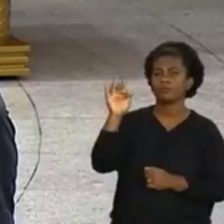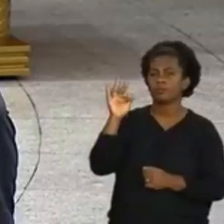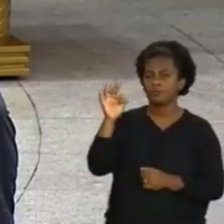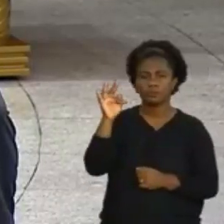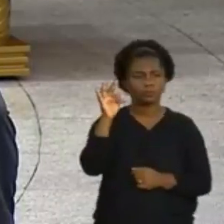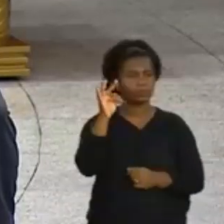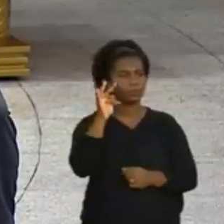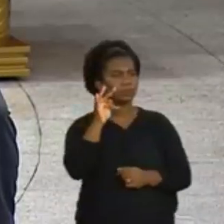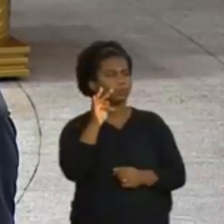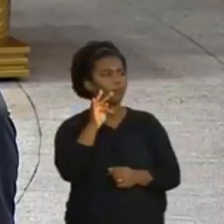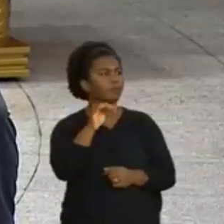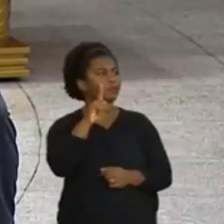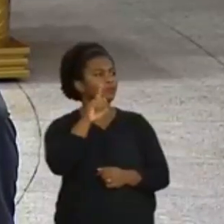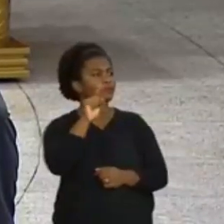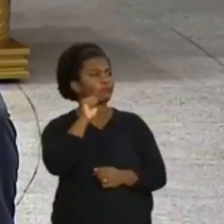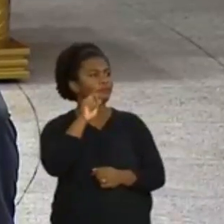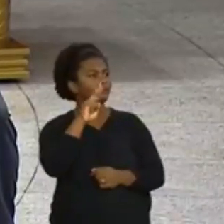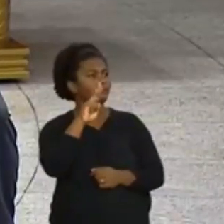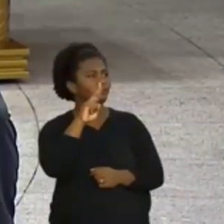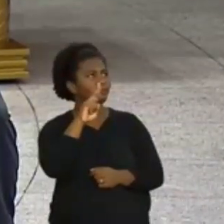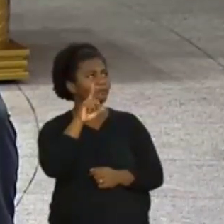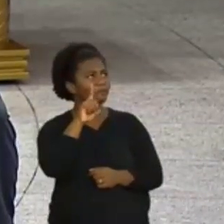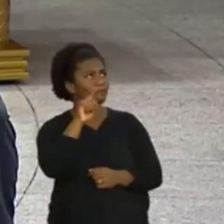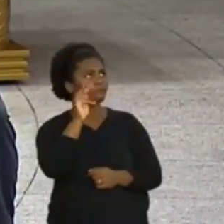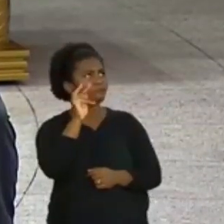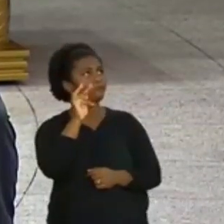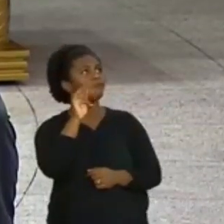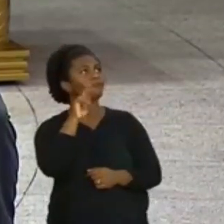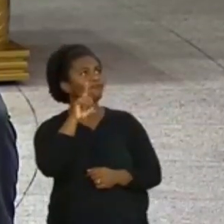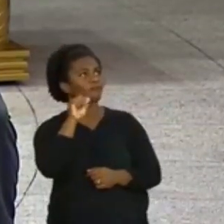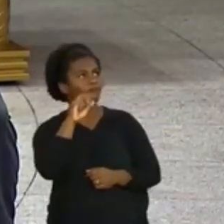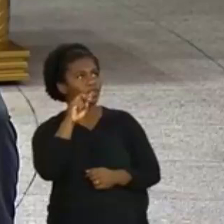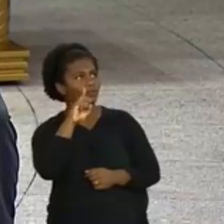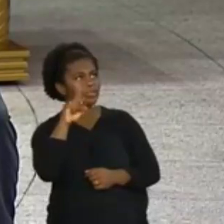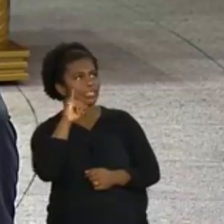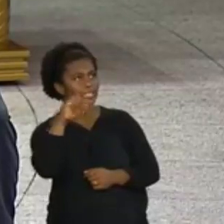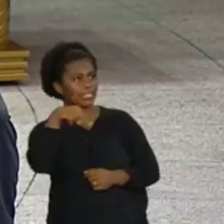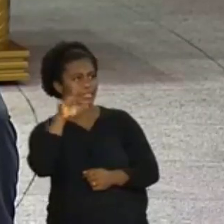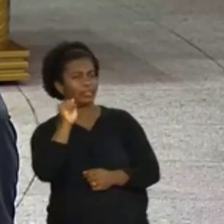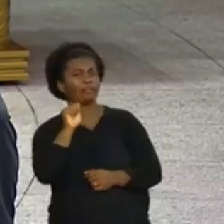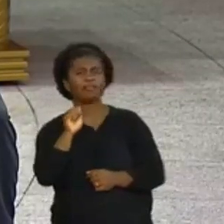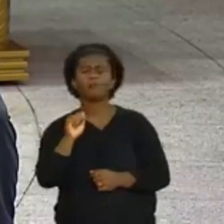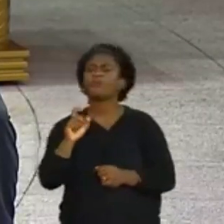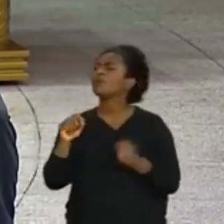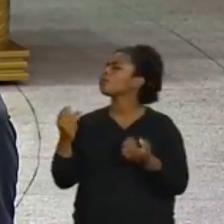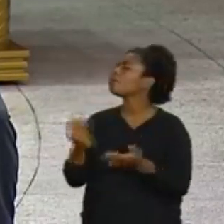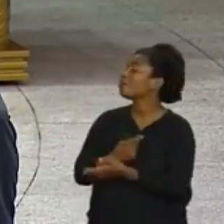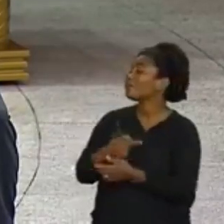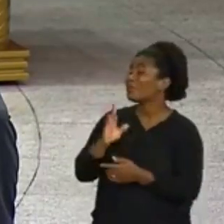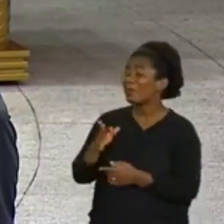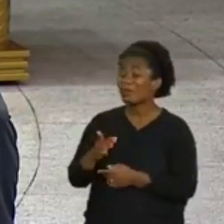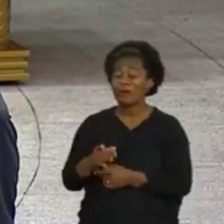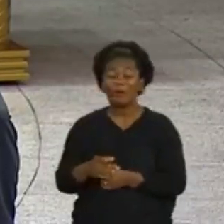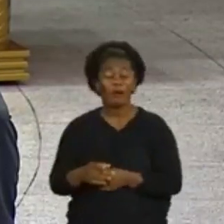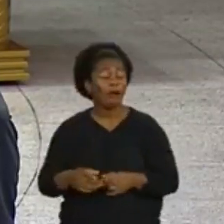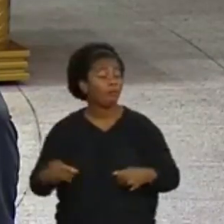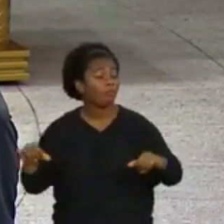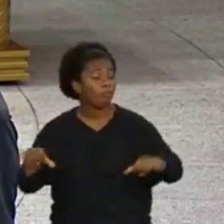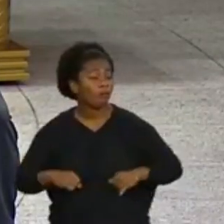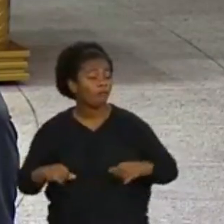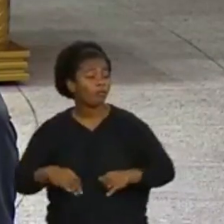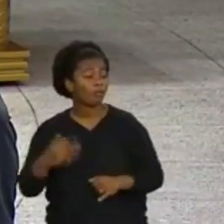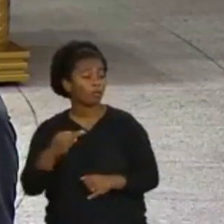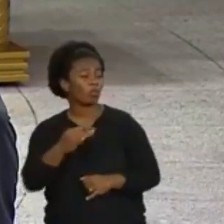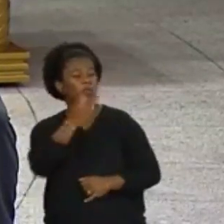bispo. Bom dia, qual foi o milagre? Então, 2 anos e pouco, eu sofria com essa dor na coluna. Eu nunca tive nada, de repente apareceu.